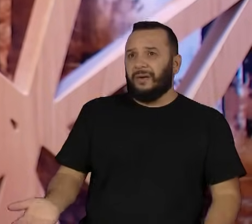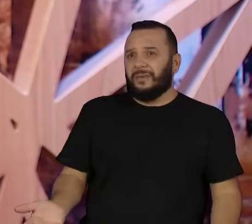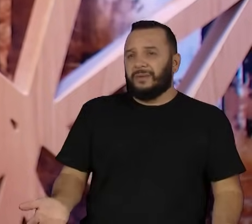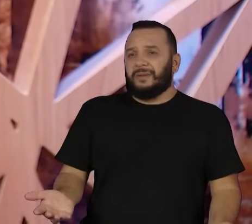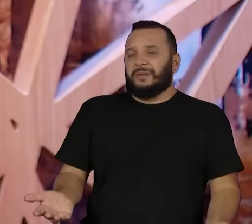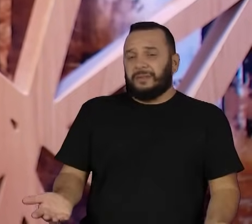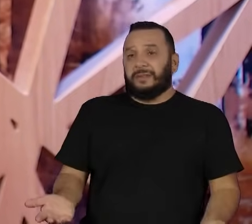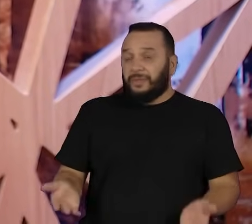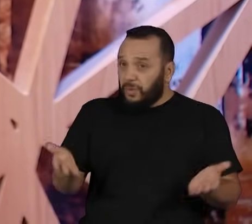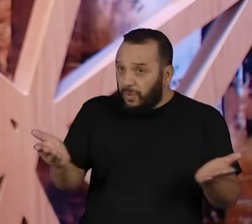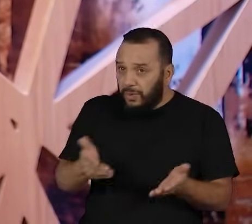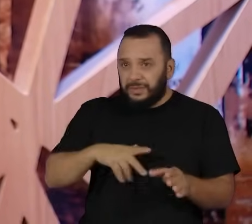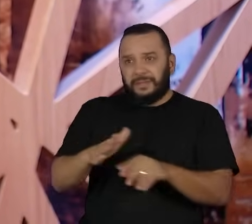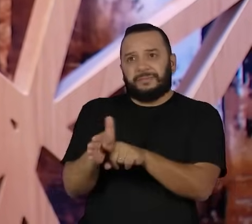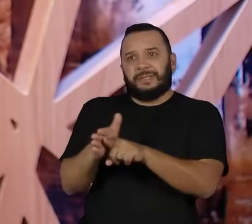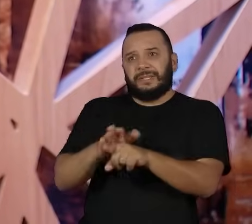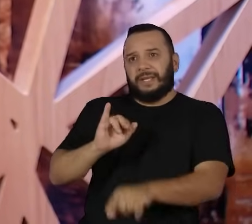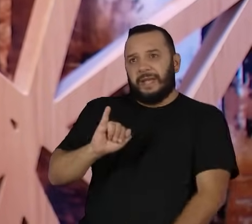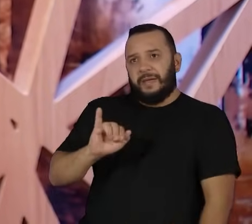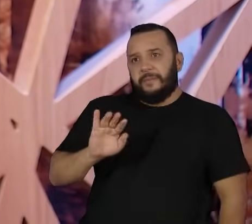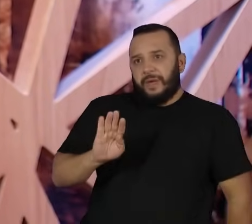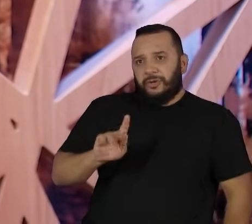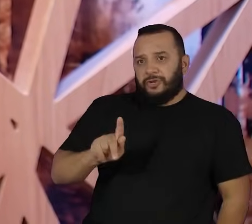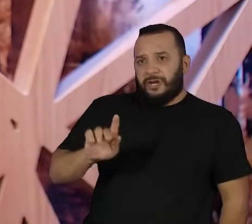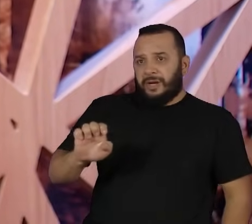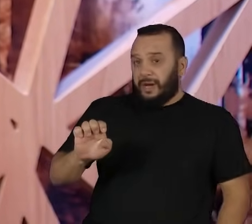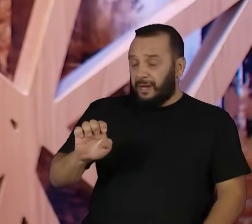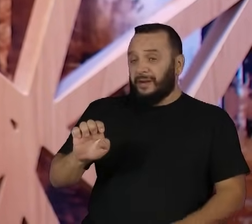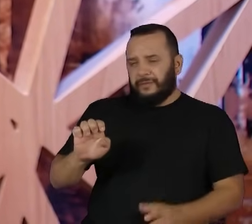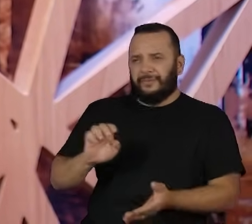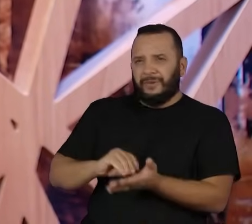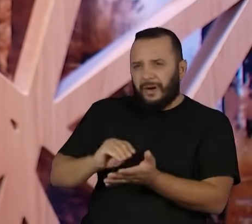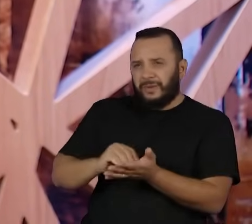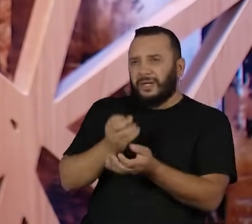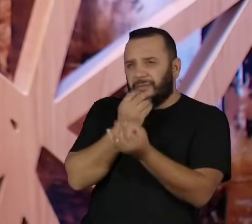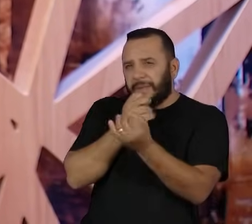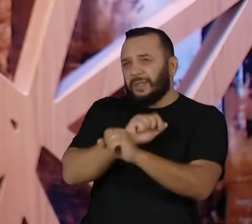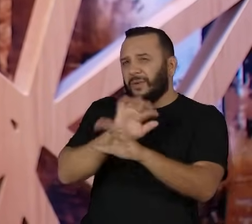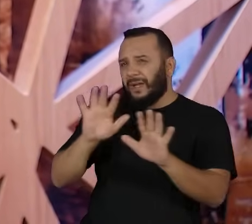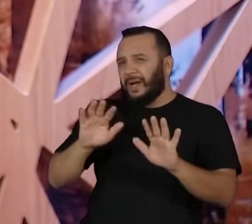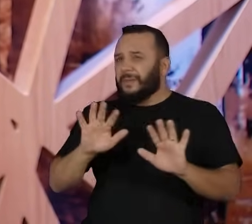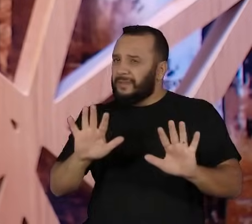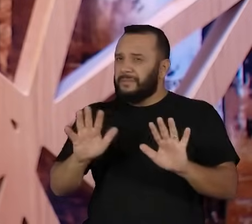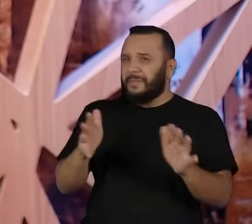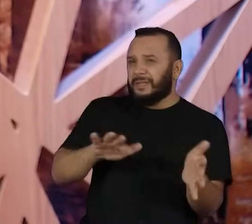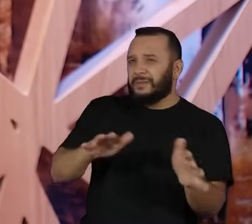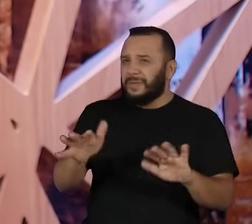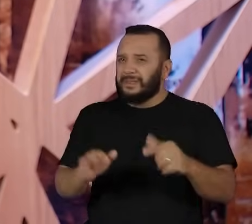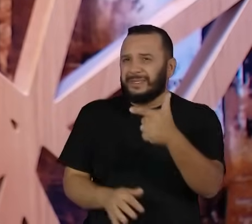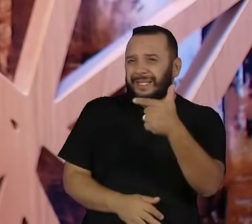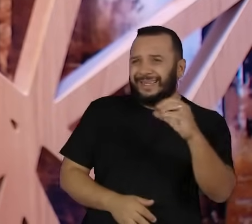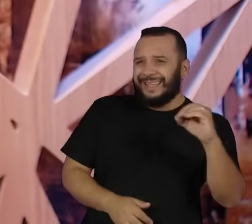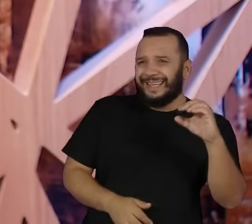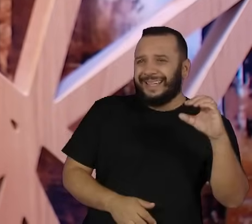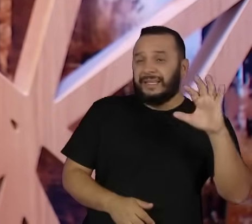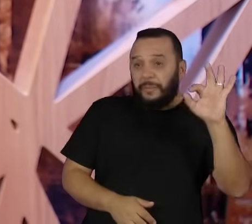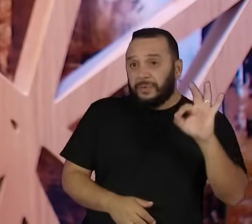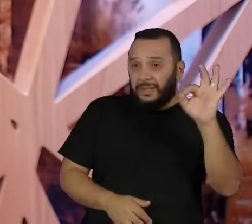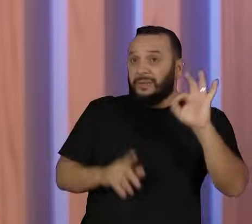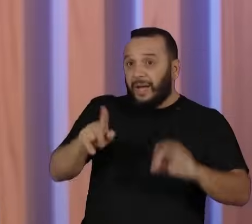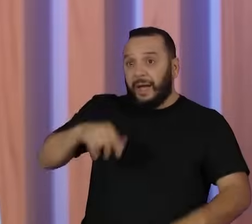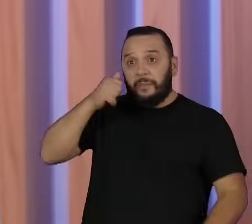inclusive, dados do IBGE mascaram um pouco, mas 70% da população de catadores são de